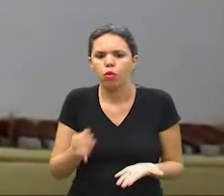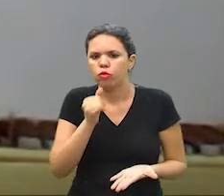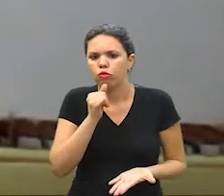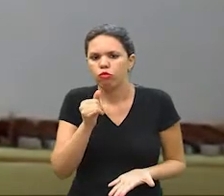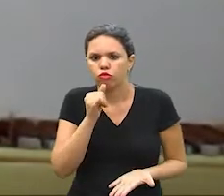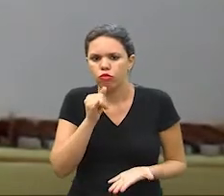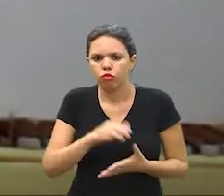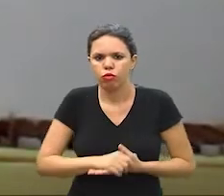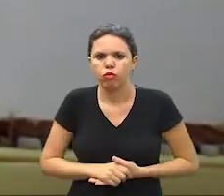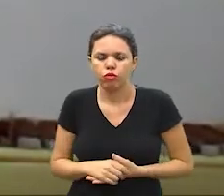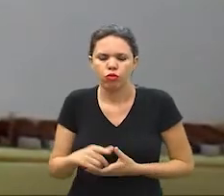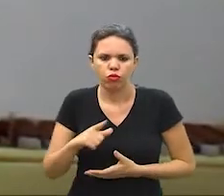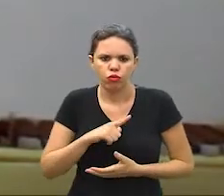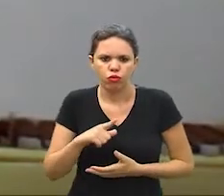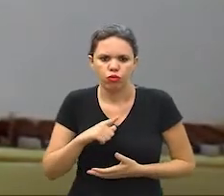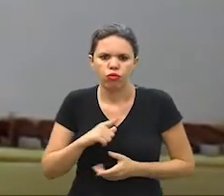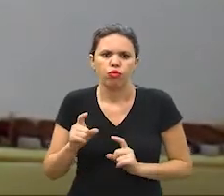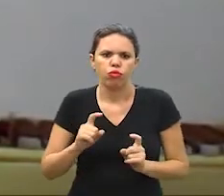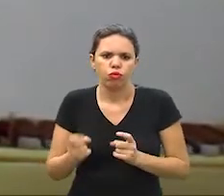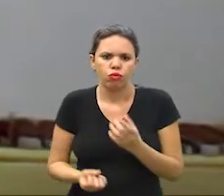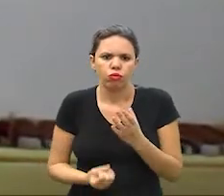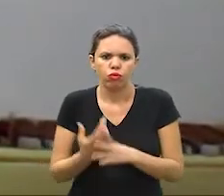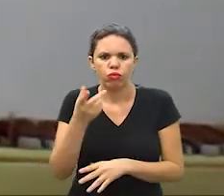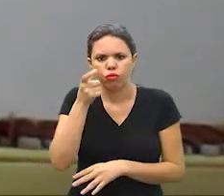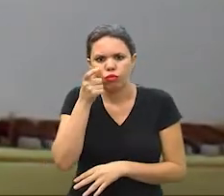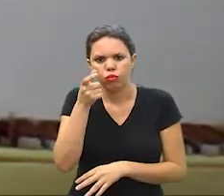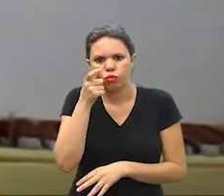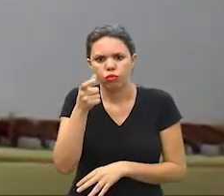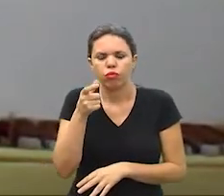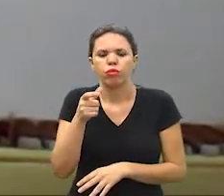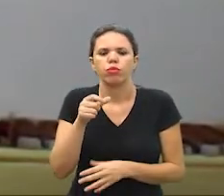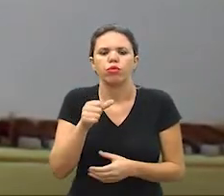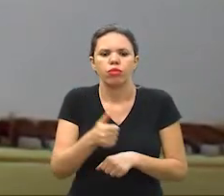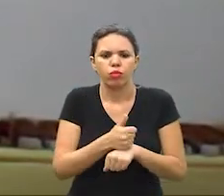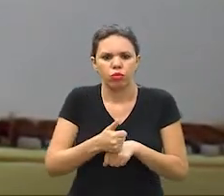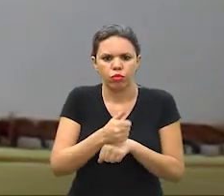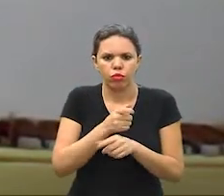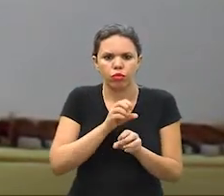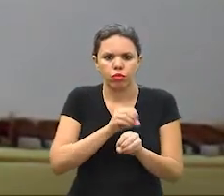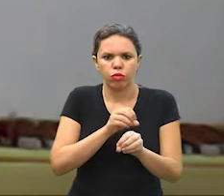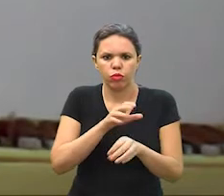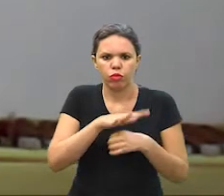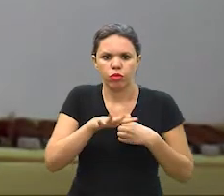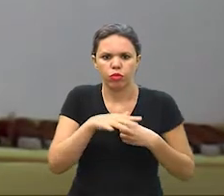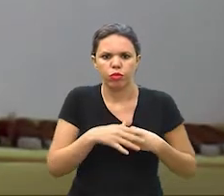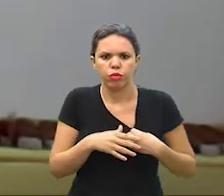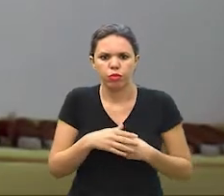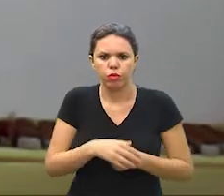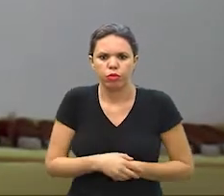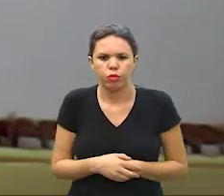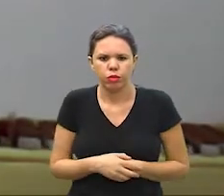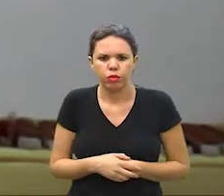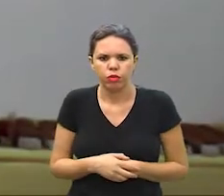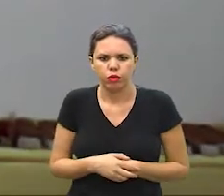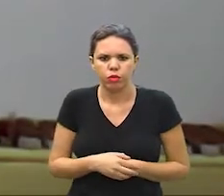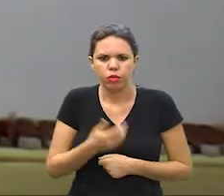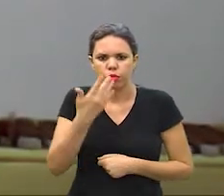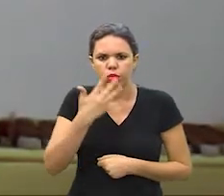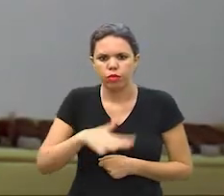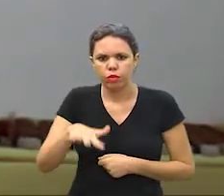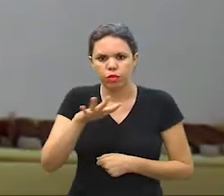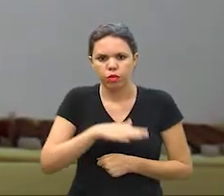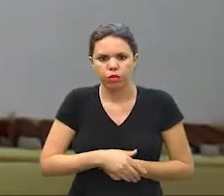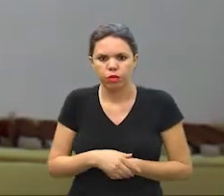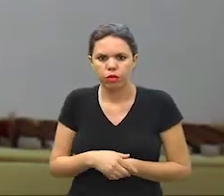exemplo, tivemos reunidos escutando, né, o setor da educação, educação